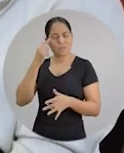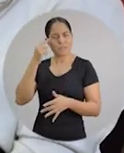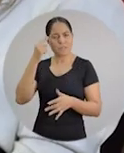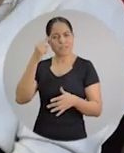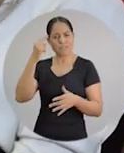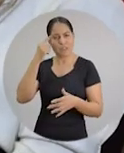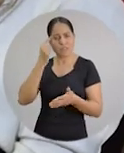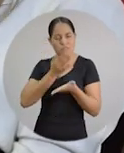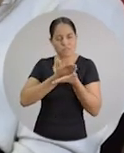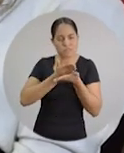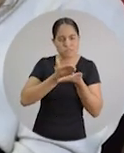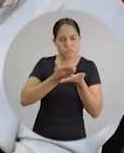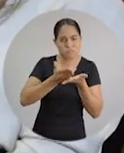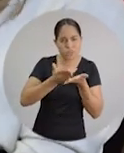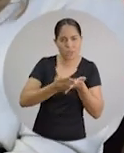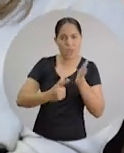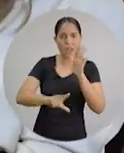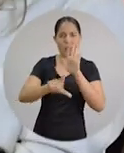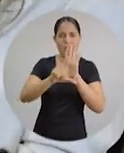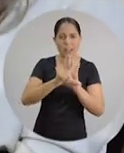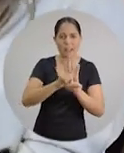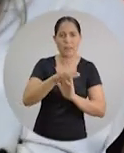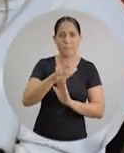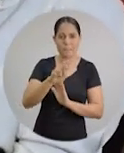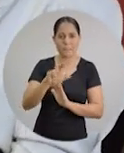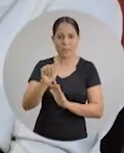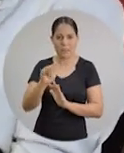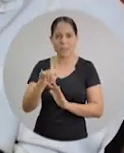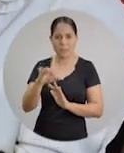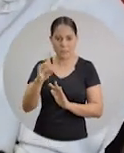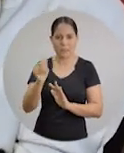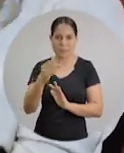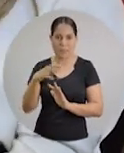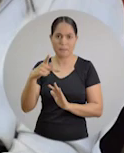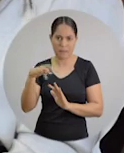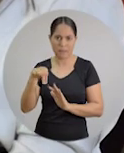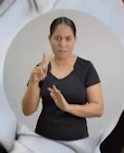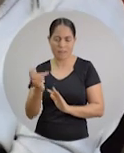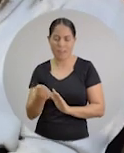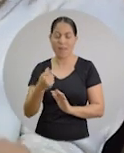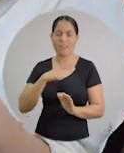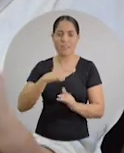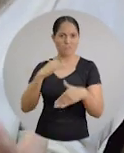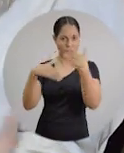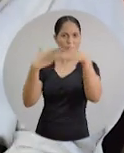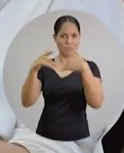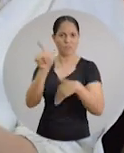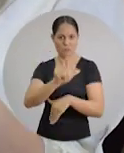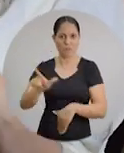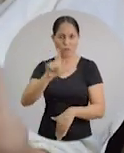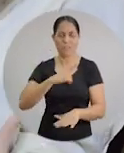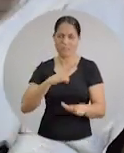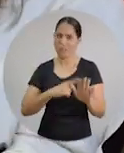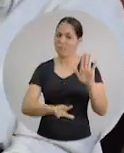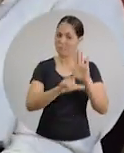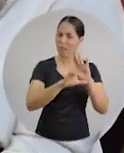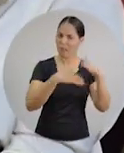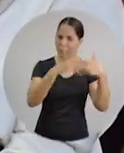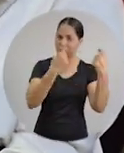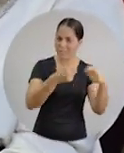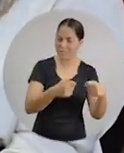gente observar desde a Lei Maria da Penha, a gente tem tido muitos avanços legislativos. E não que a gente não precise, claro, de mais